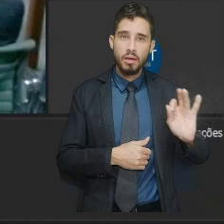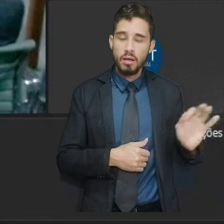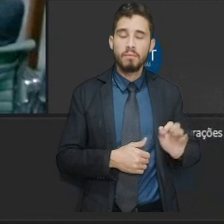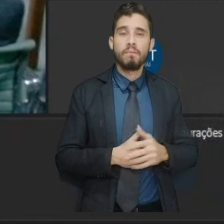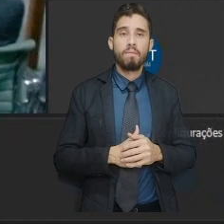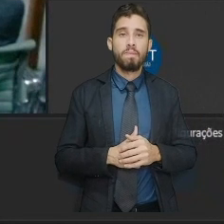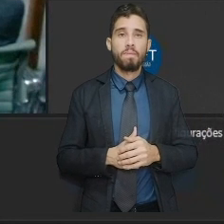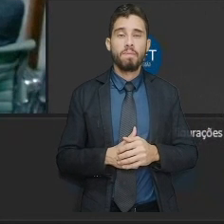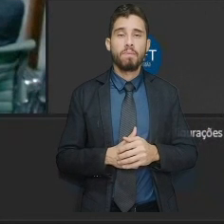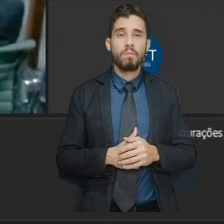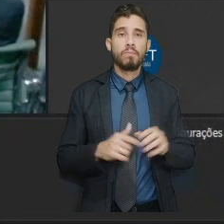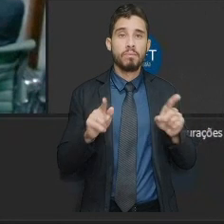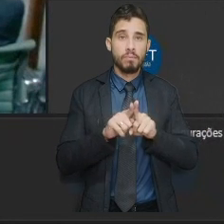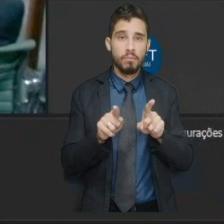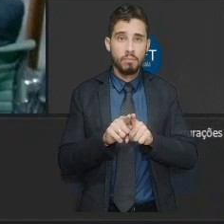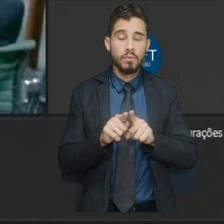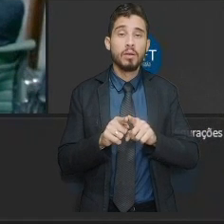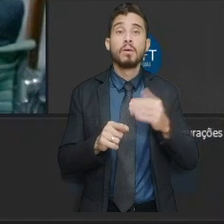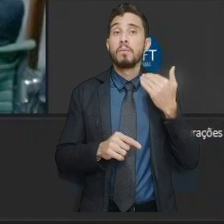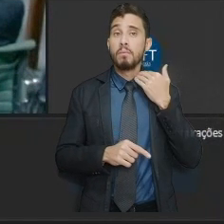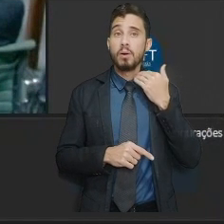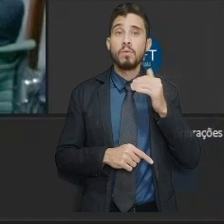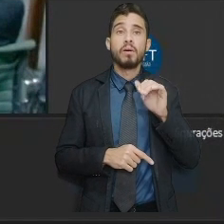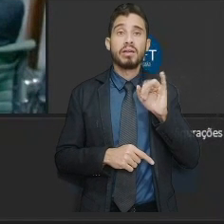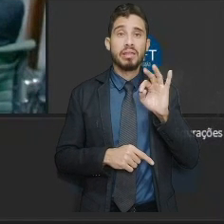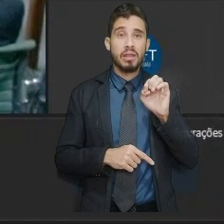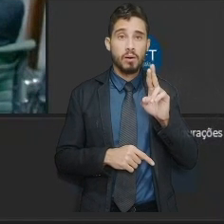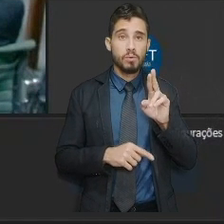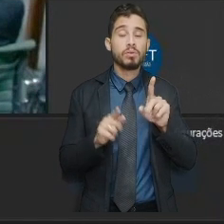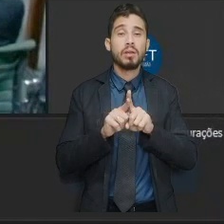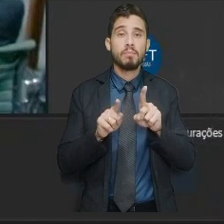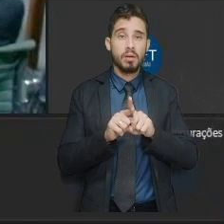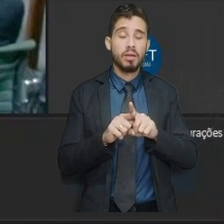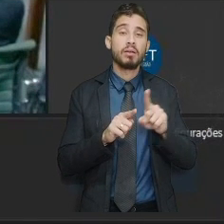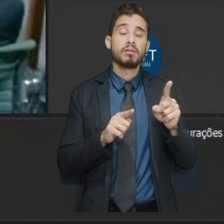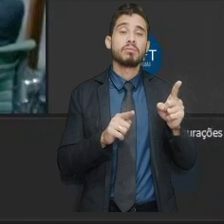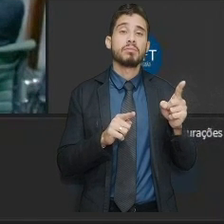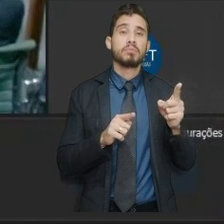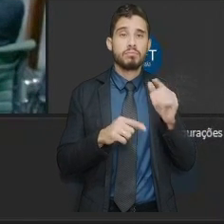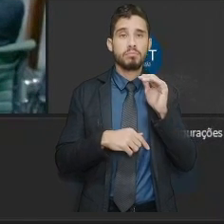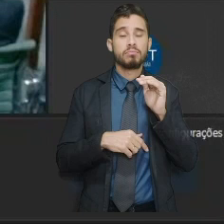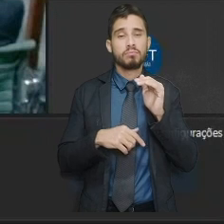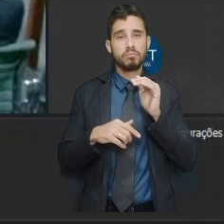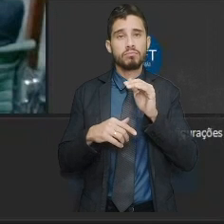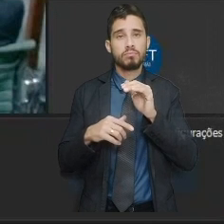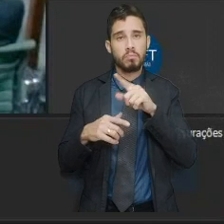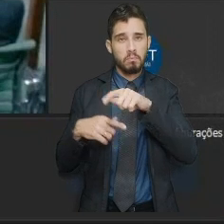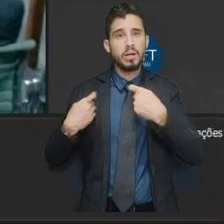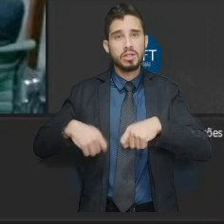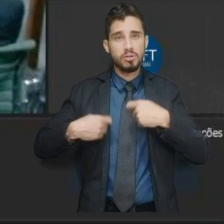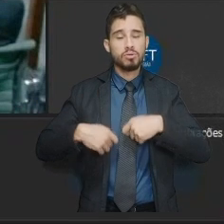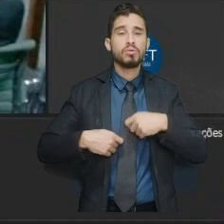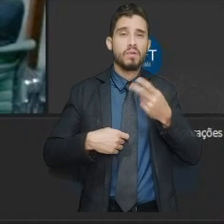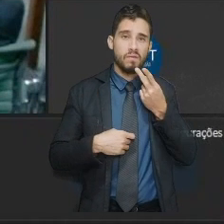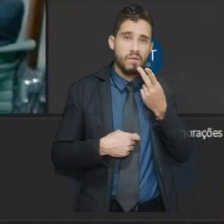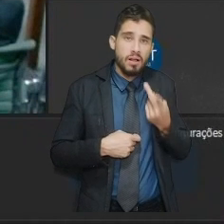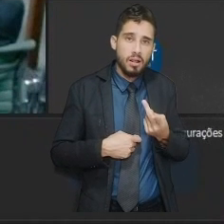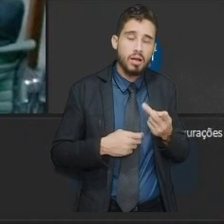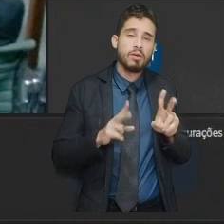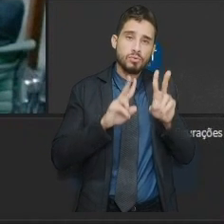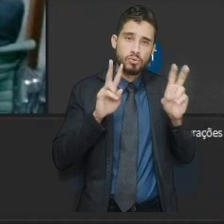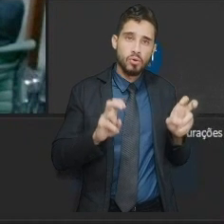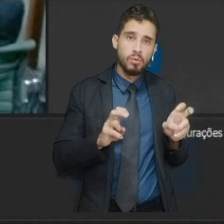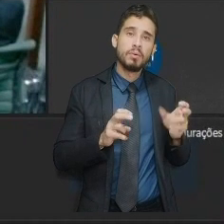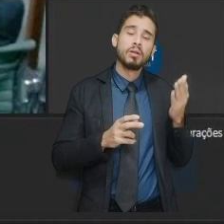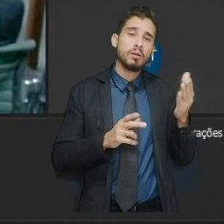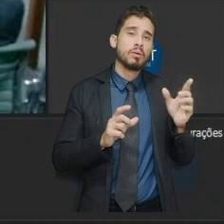aos correspondentes bancários. Atente-se ainda que o Banco Itaú também foi acionado nessa demanda, mas recebeu o